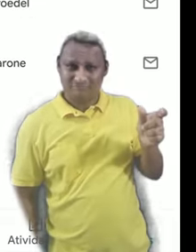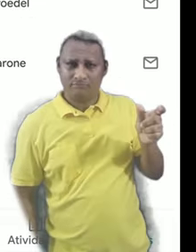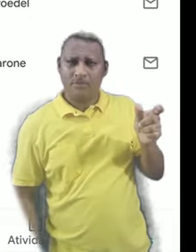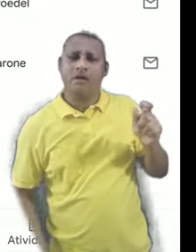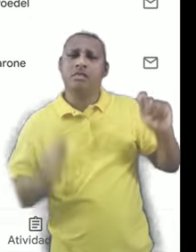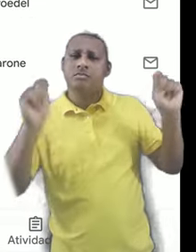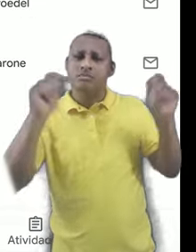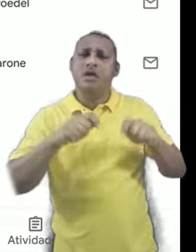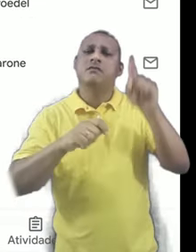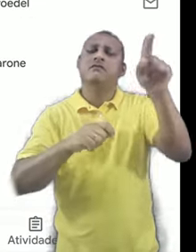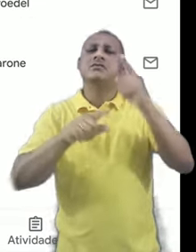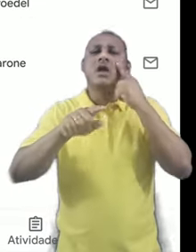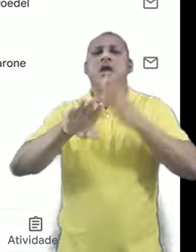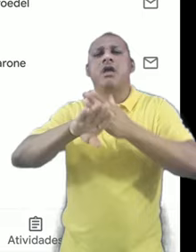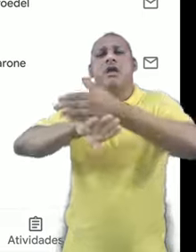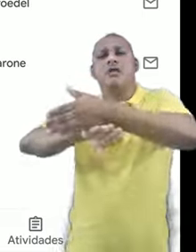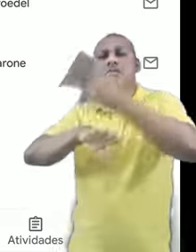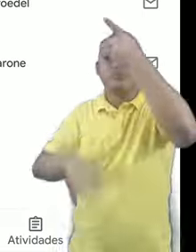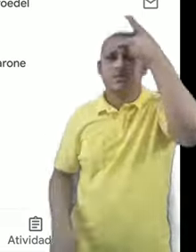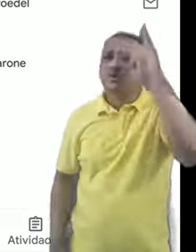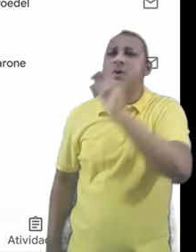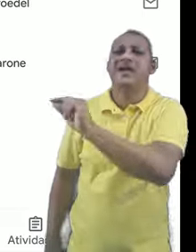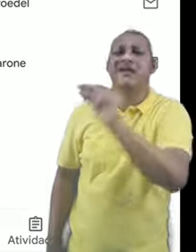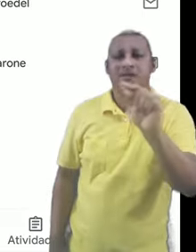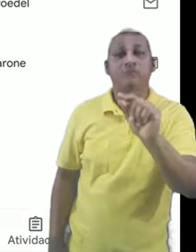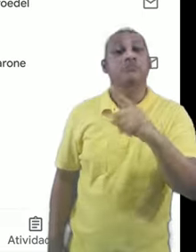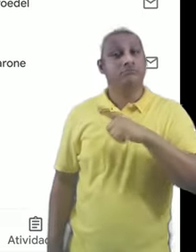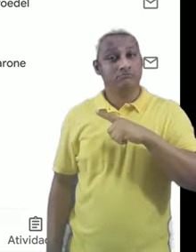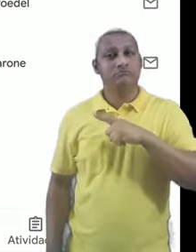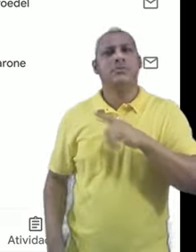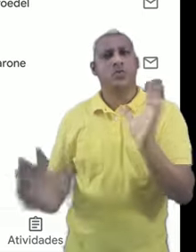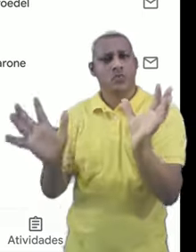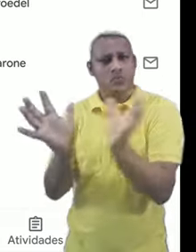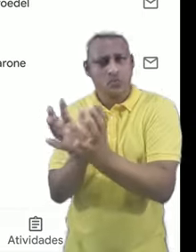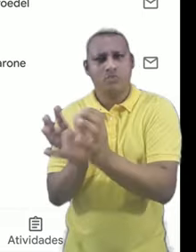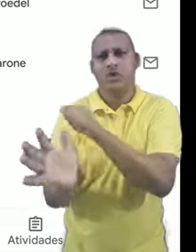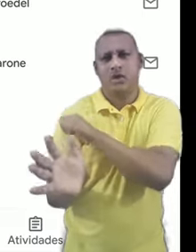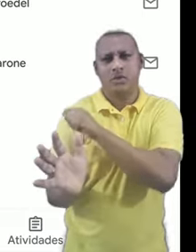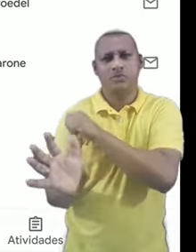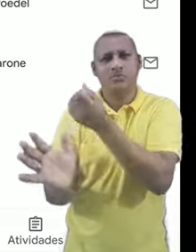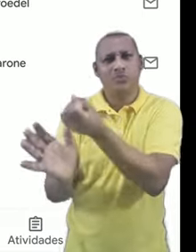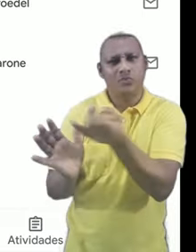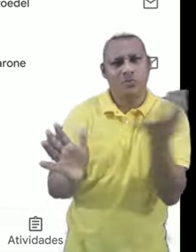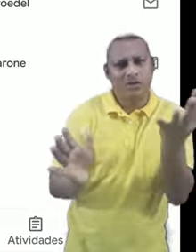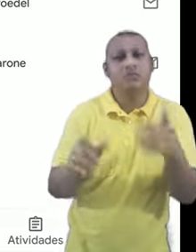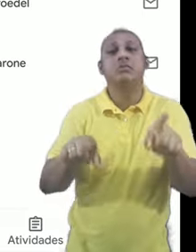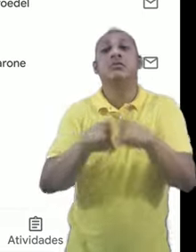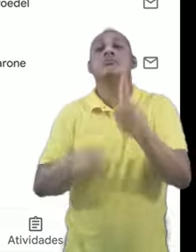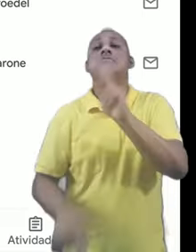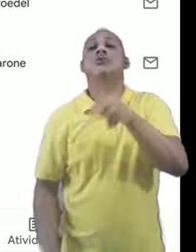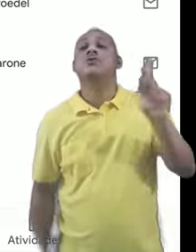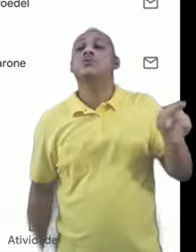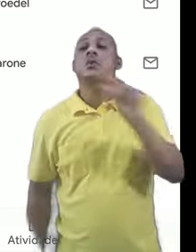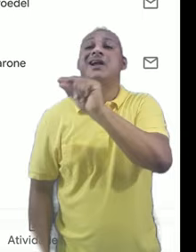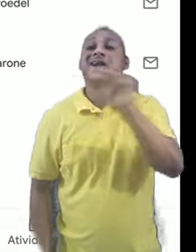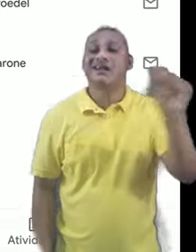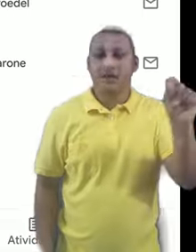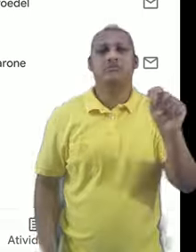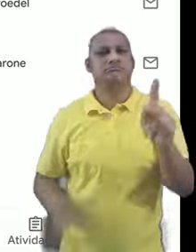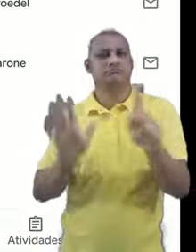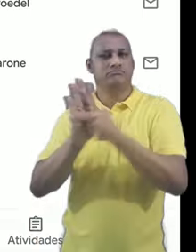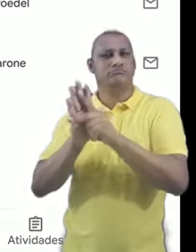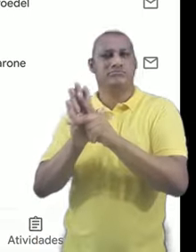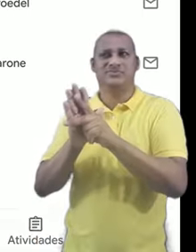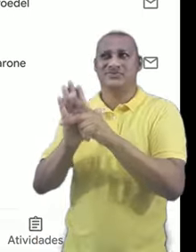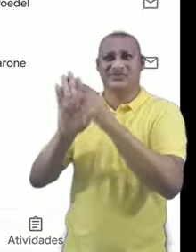professor ou dos professores caso tenha mais de 1 e também os nomes de todos os colegas de Turma A visualização seguinte Depende de configurações do